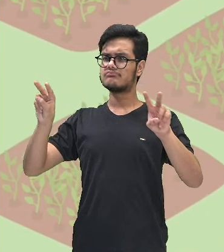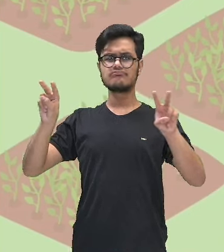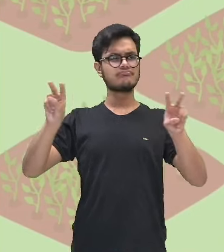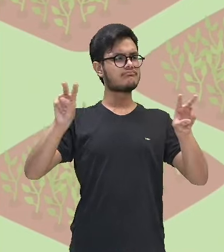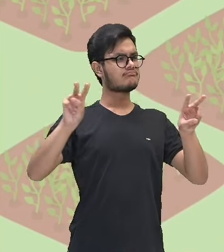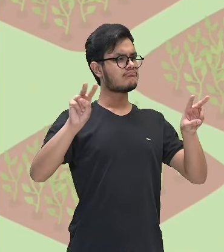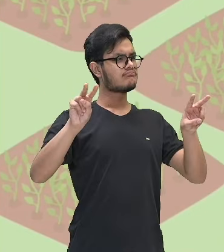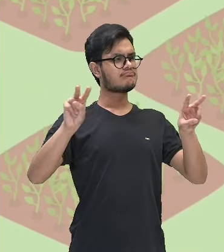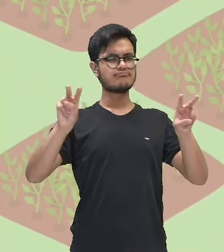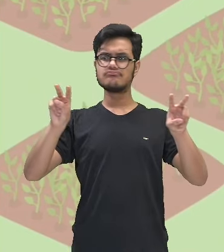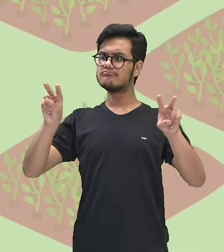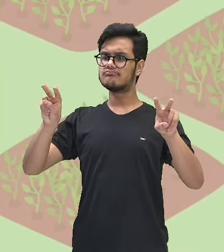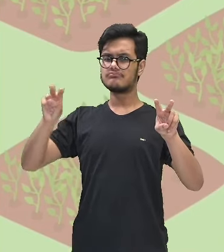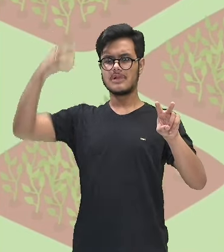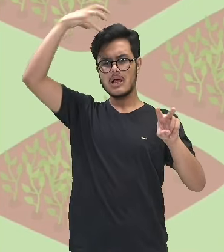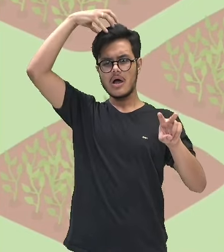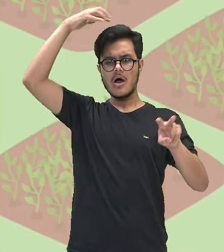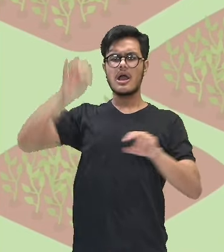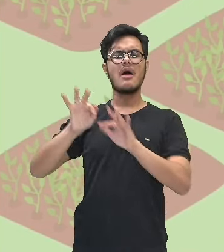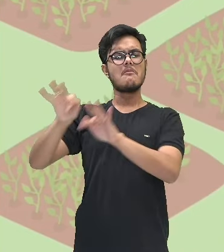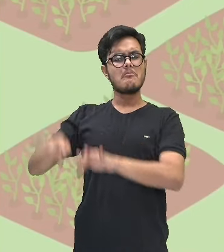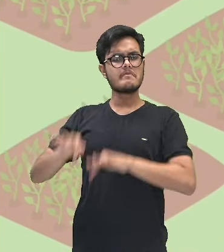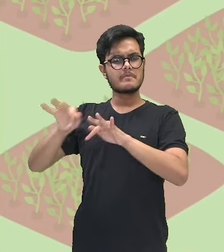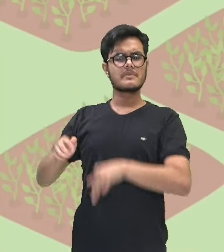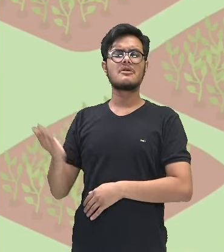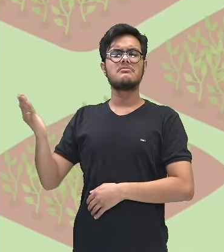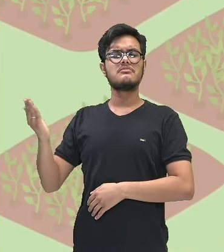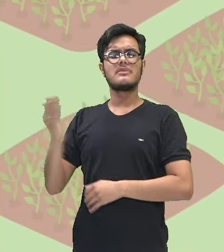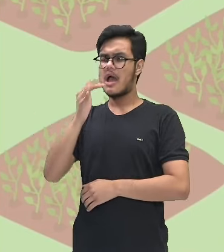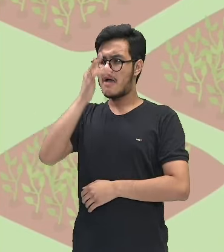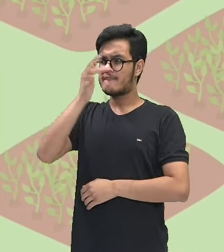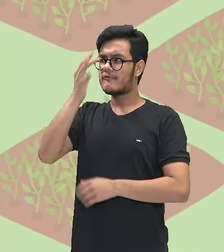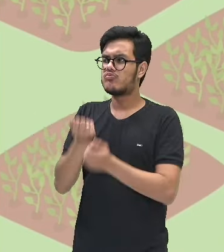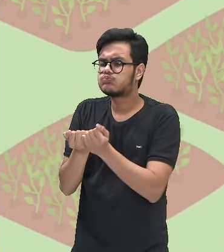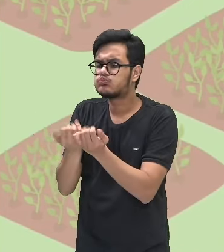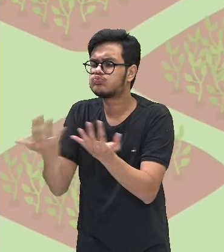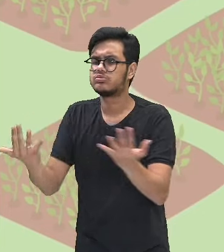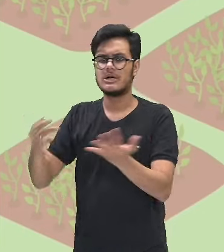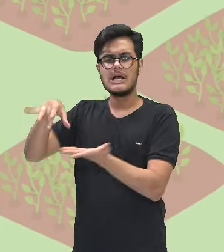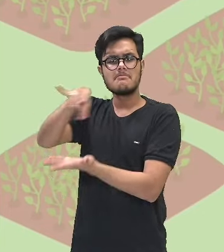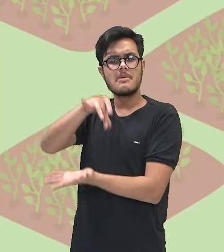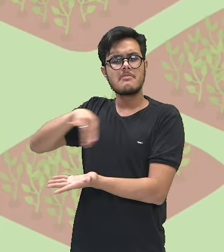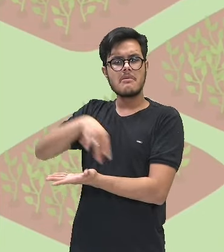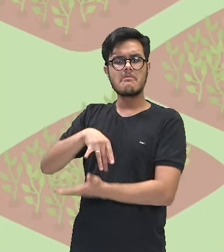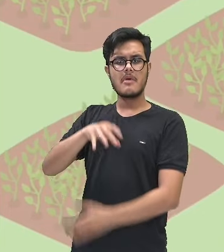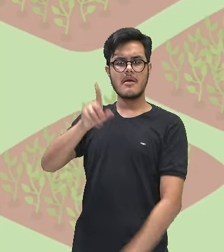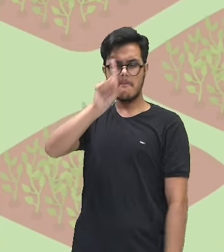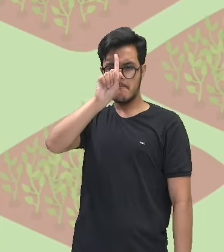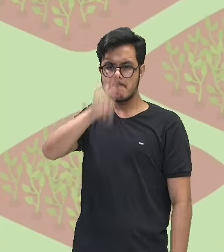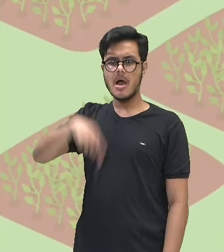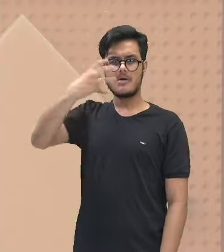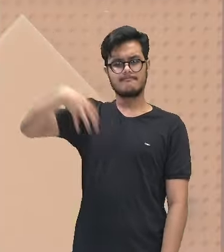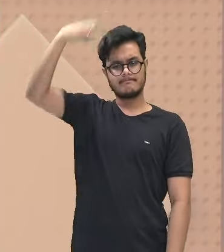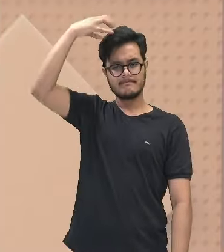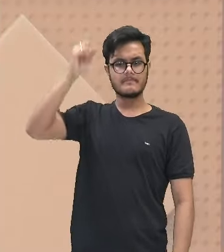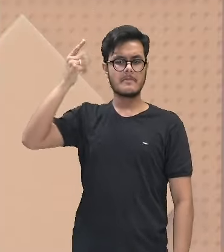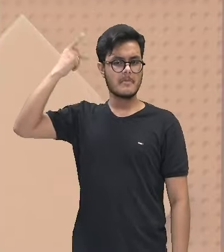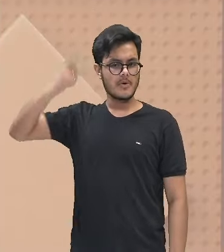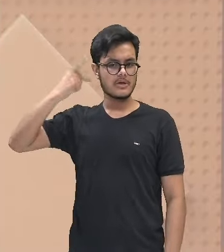que eu tenho plantações aí ao lado do castelo desse rei, para mostrar aí a centralização política. Mas,